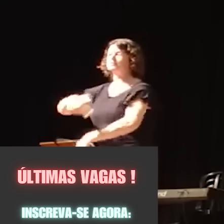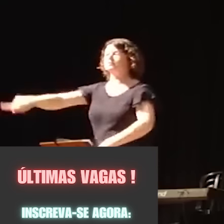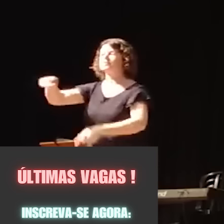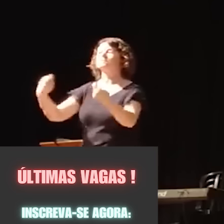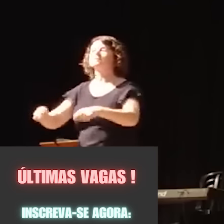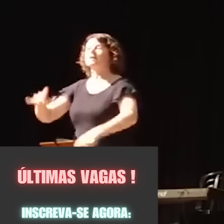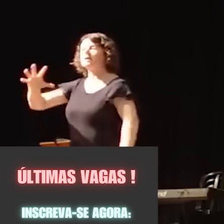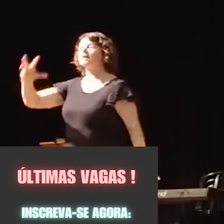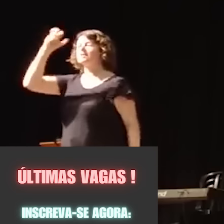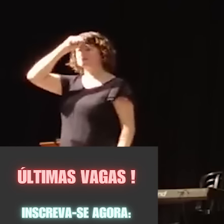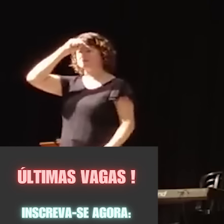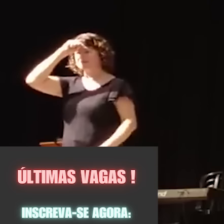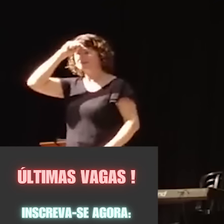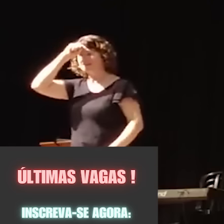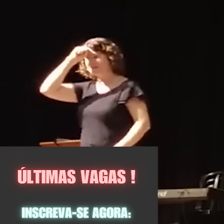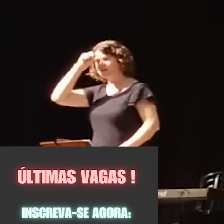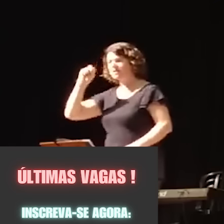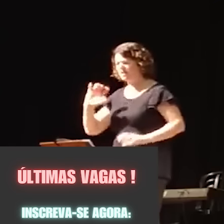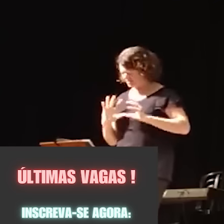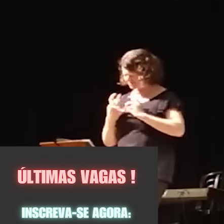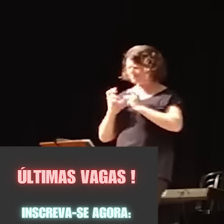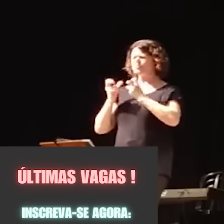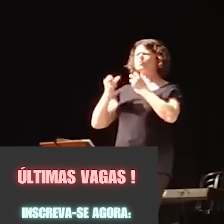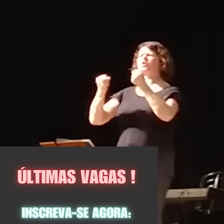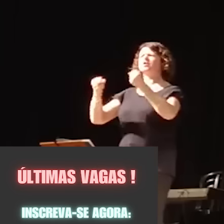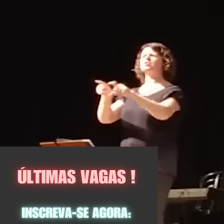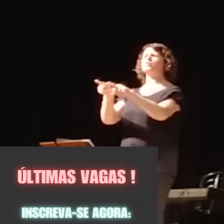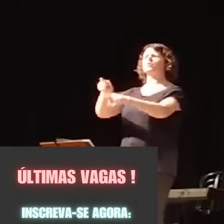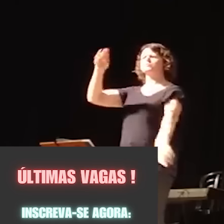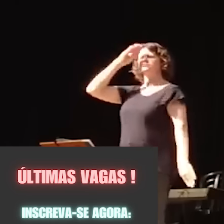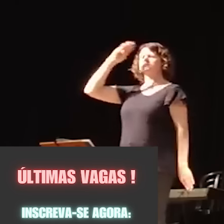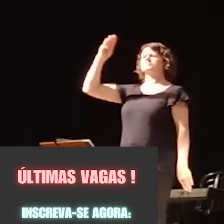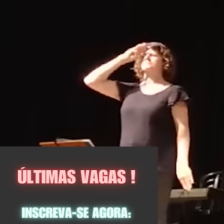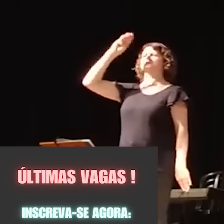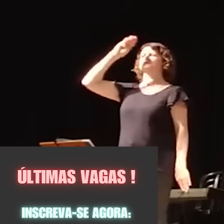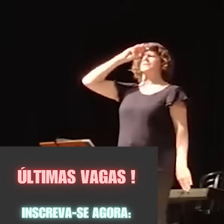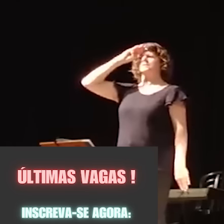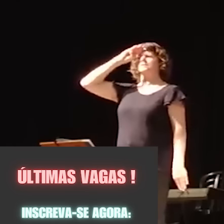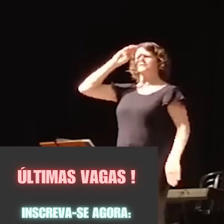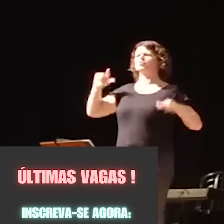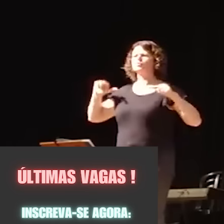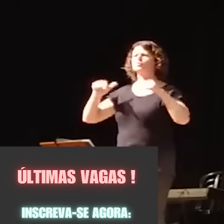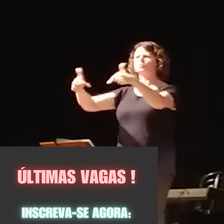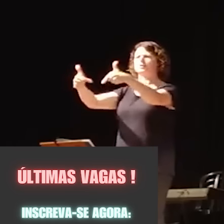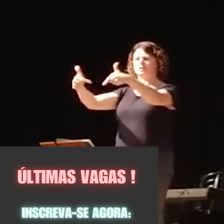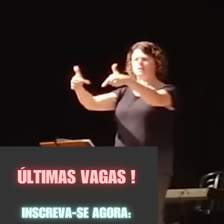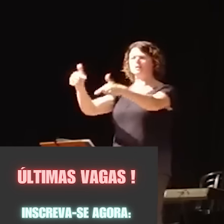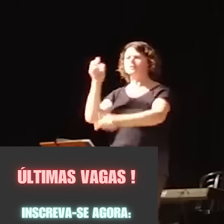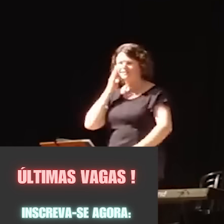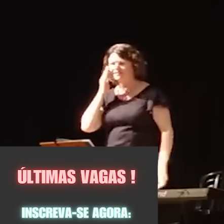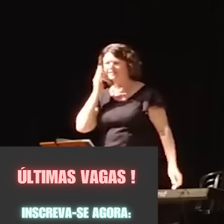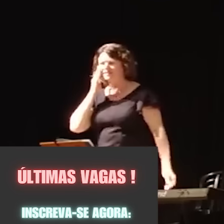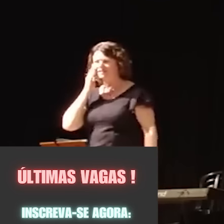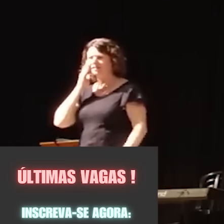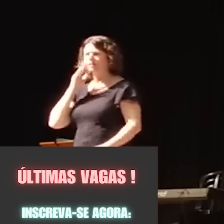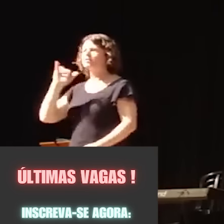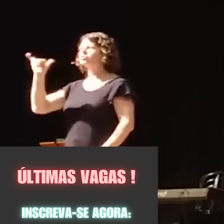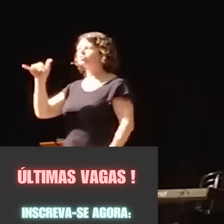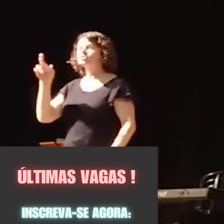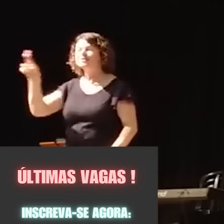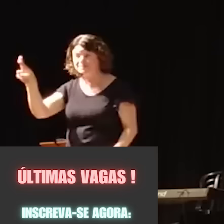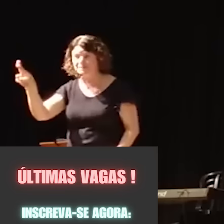de Valentes eu gosto muito quando a Bíblia diz no livro do profeta Jeremias Jeremias fala assim eu